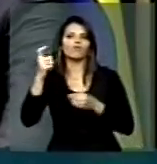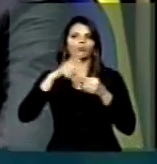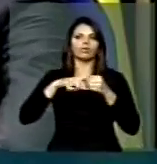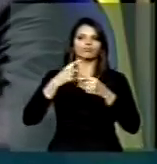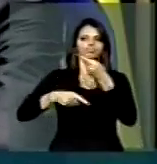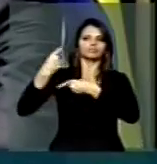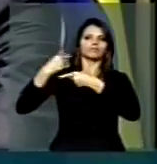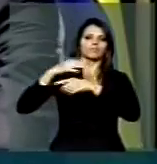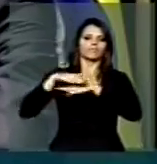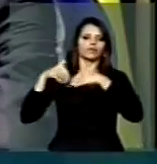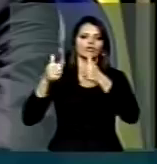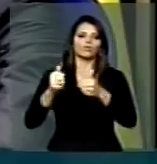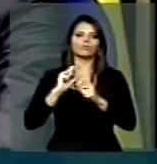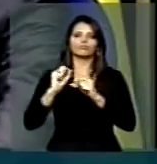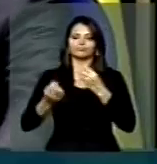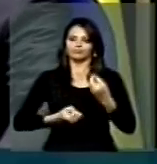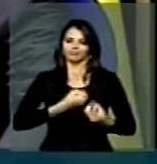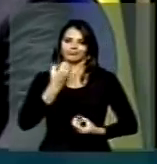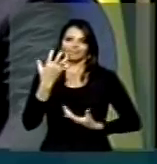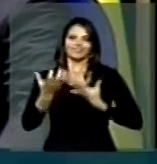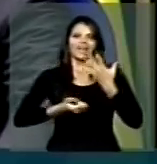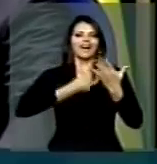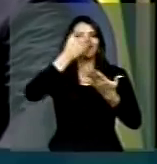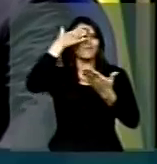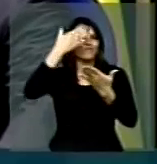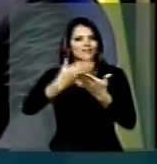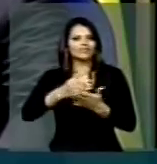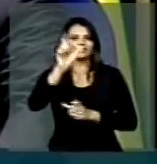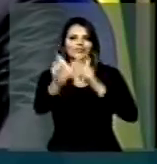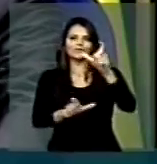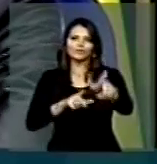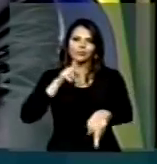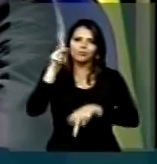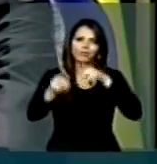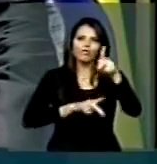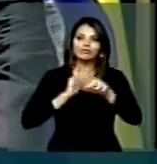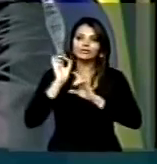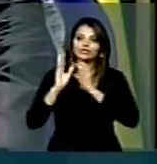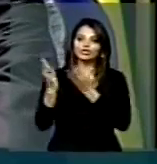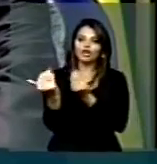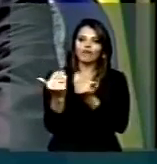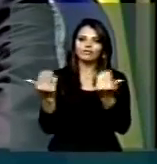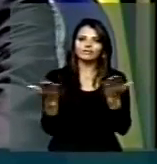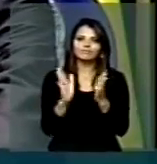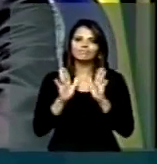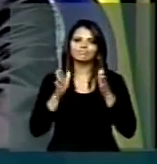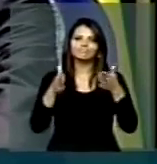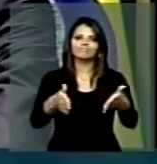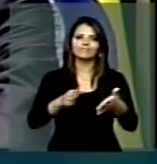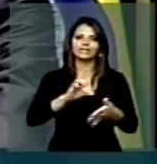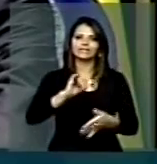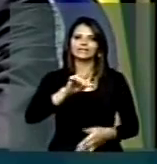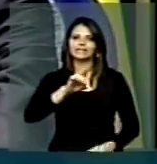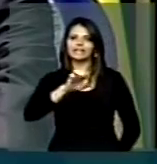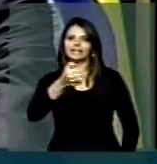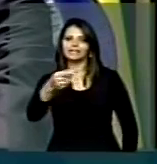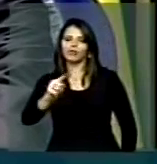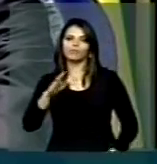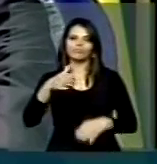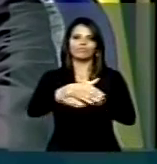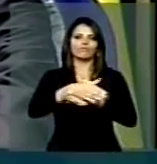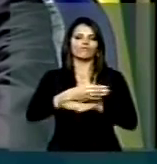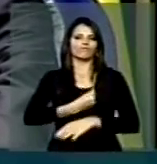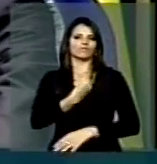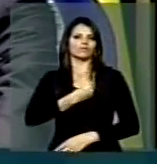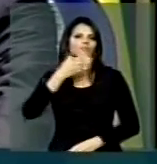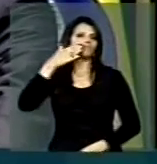Fernando Henrique, o entusiasmo da nossa gente, e em especial dos mais jovens, e a participação da cidadania na vida pública, para pôr